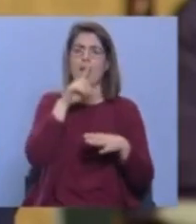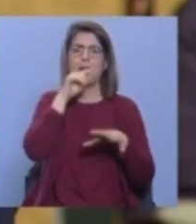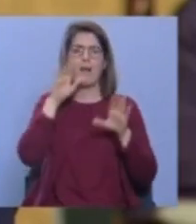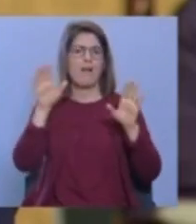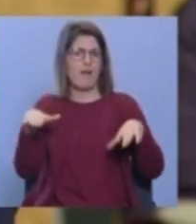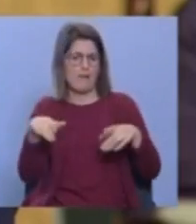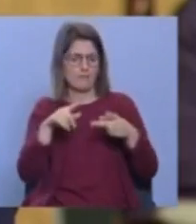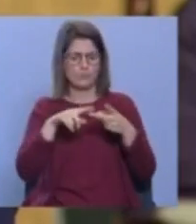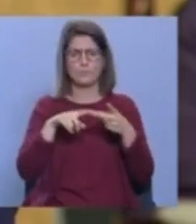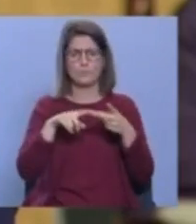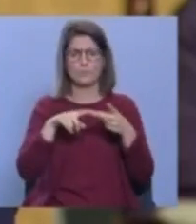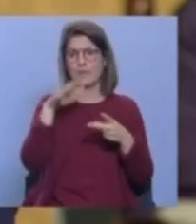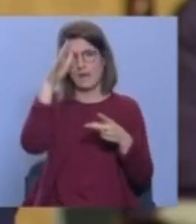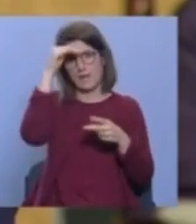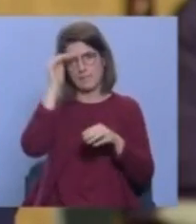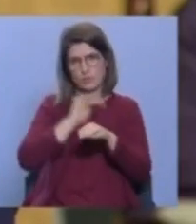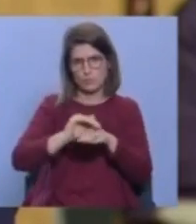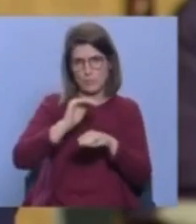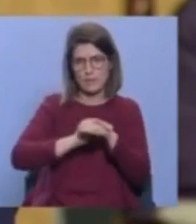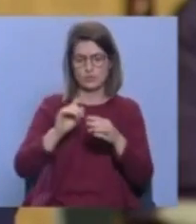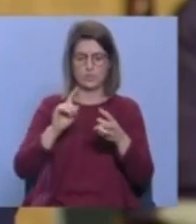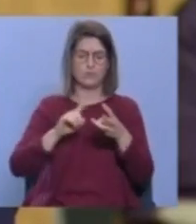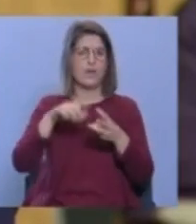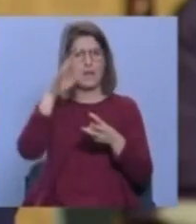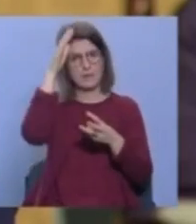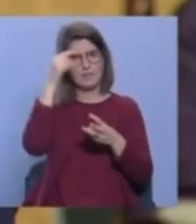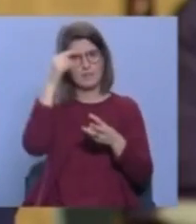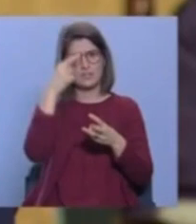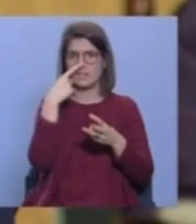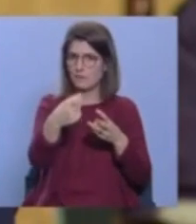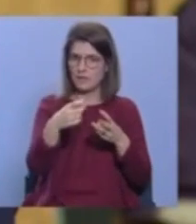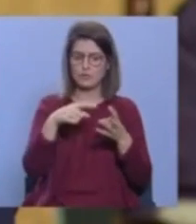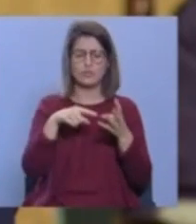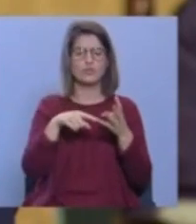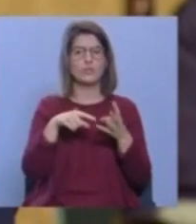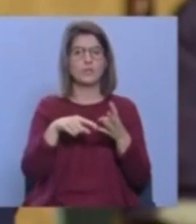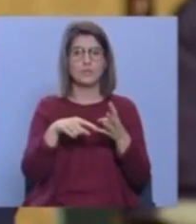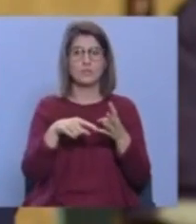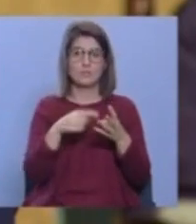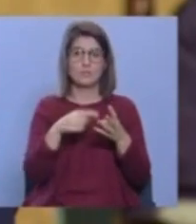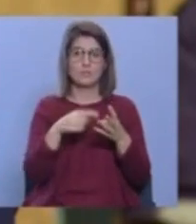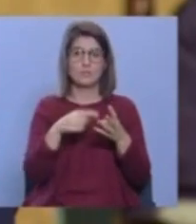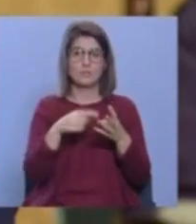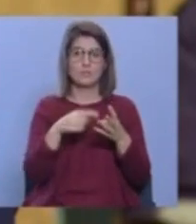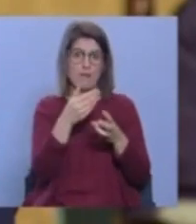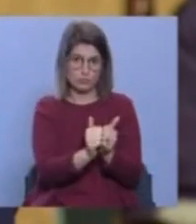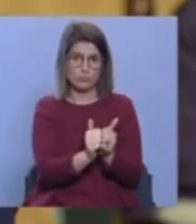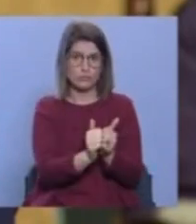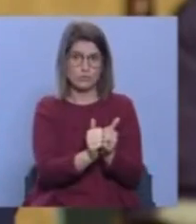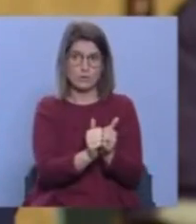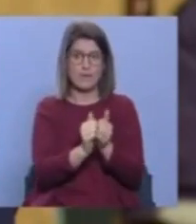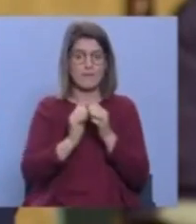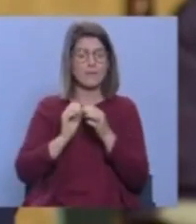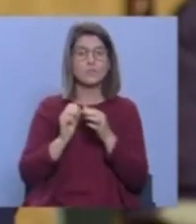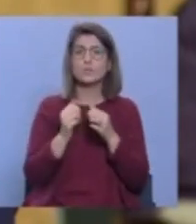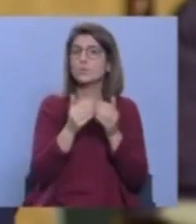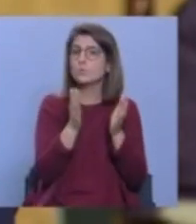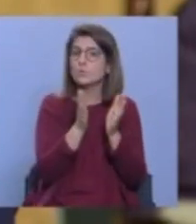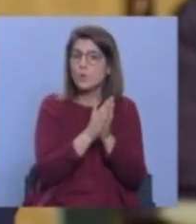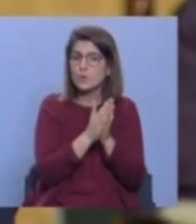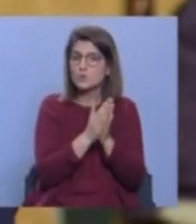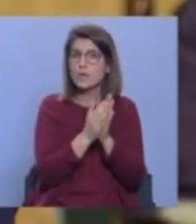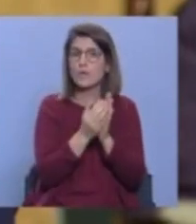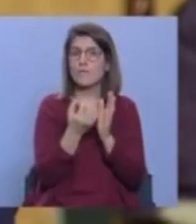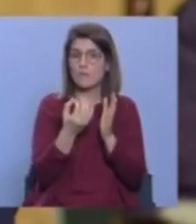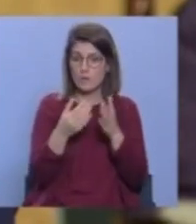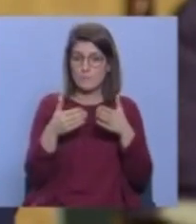os animais domésticos, os animais selvagens que estão convosco, todos quantos